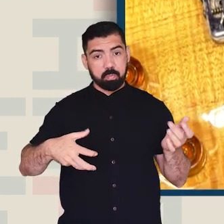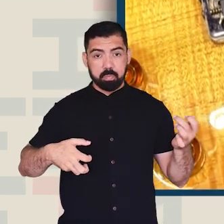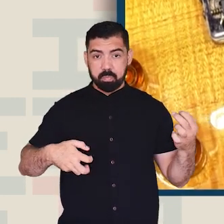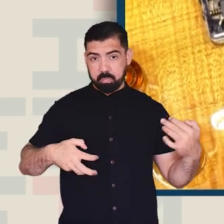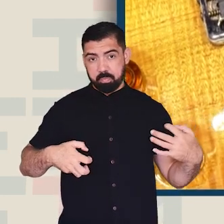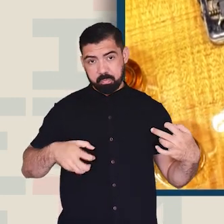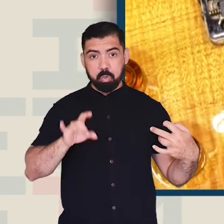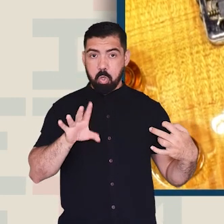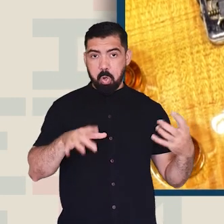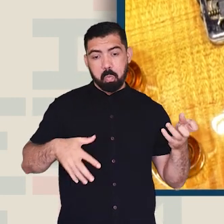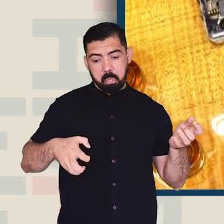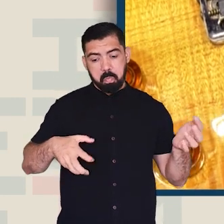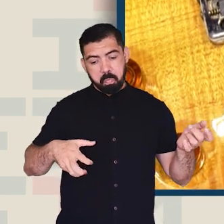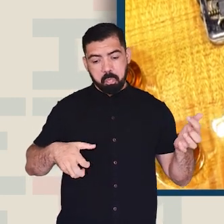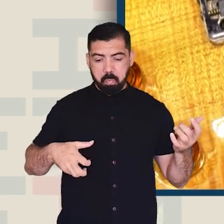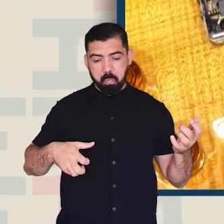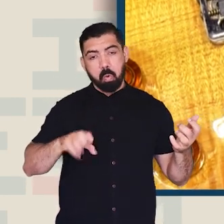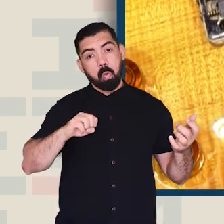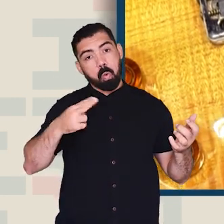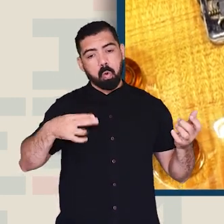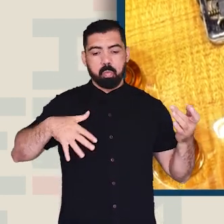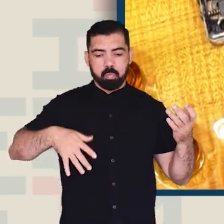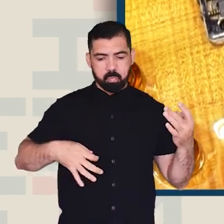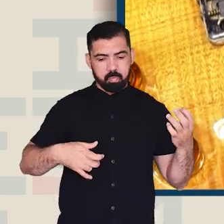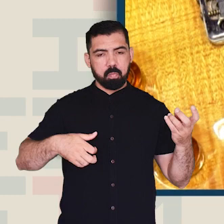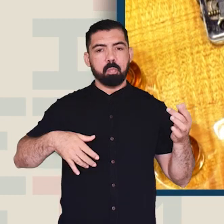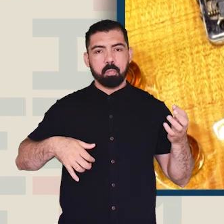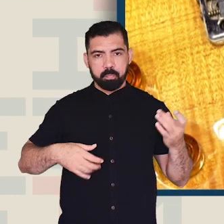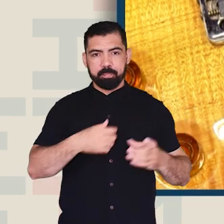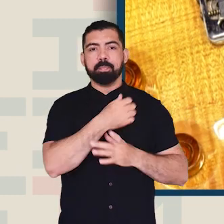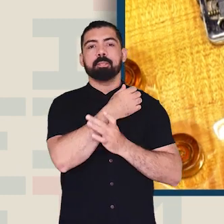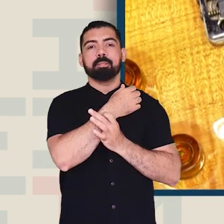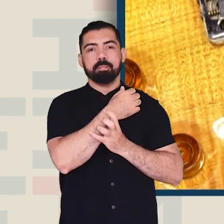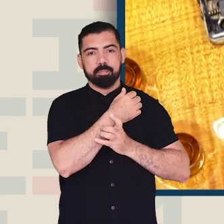como se fosse ou arpejando.